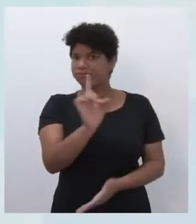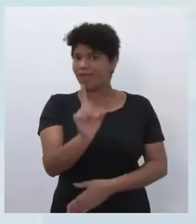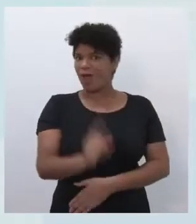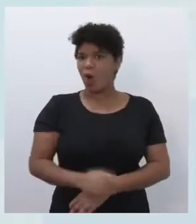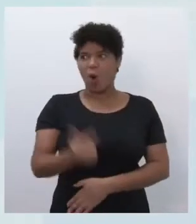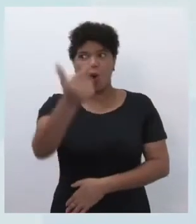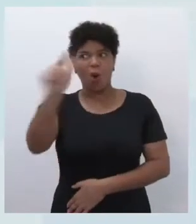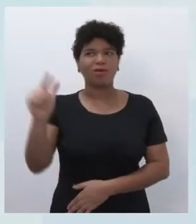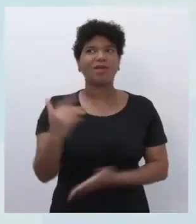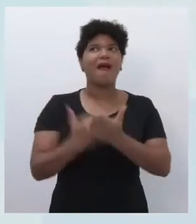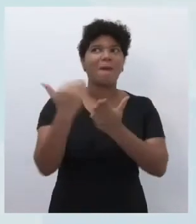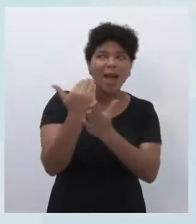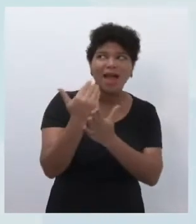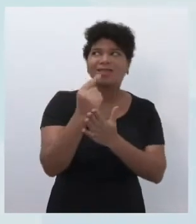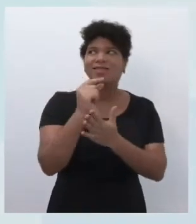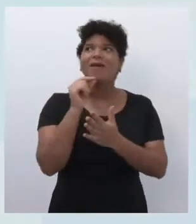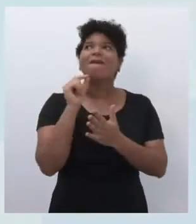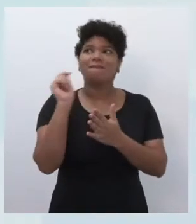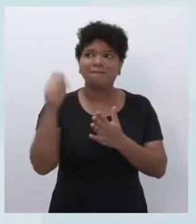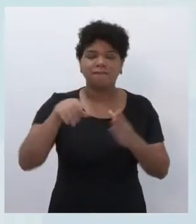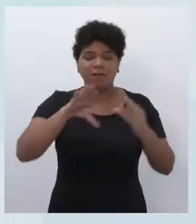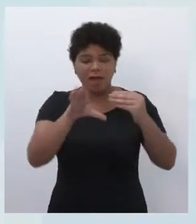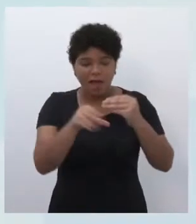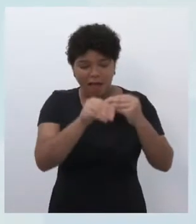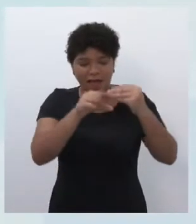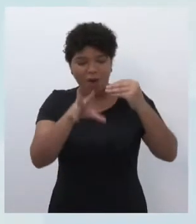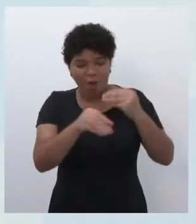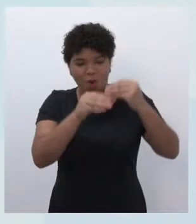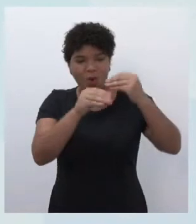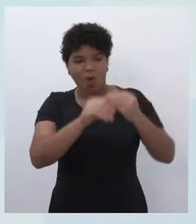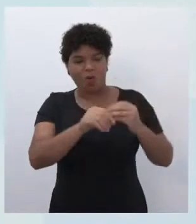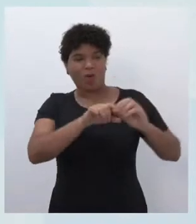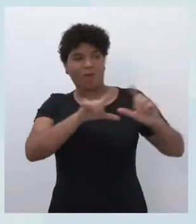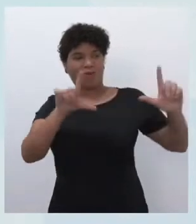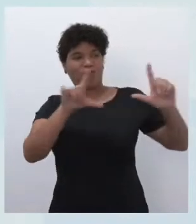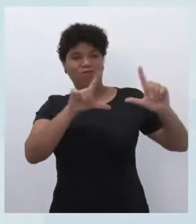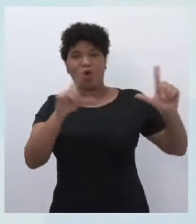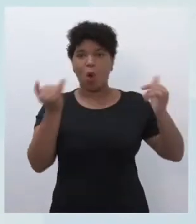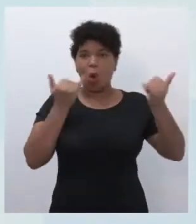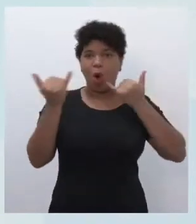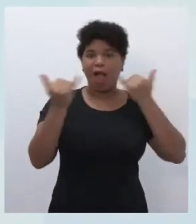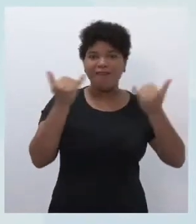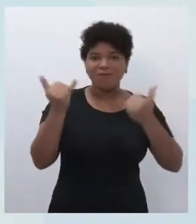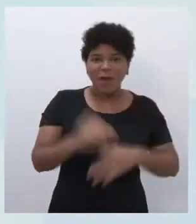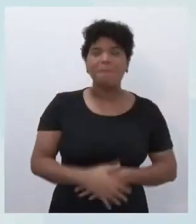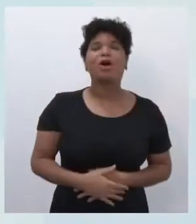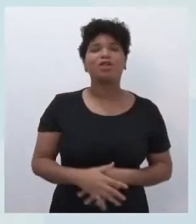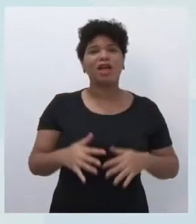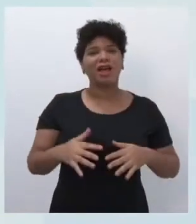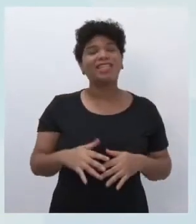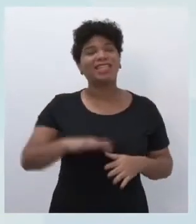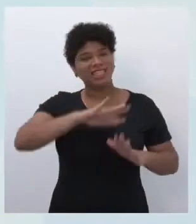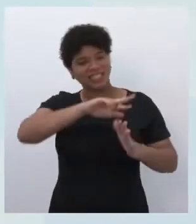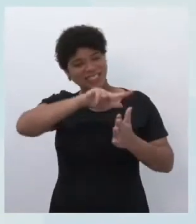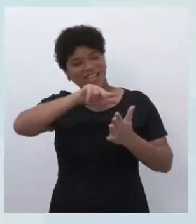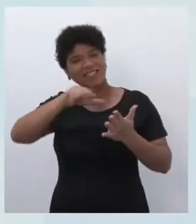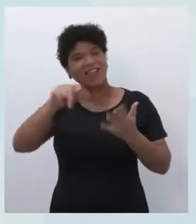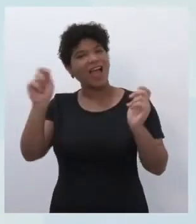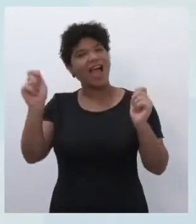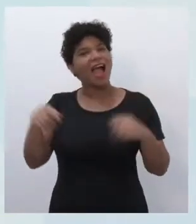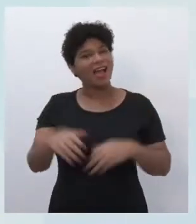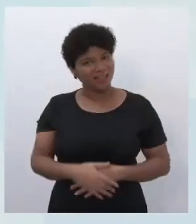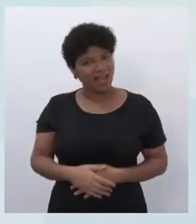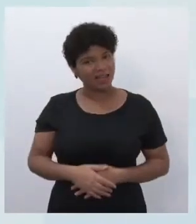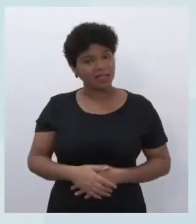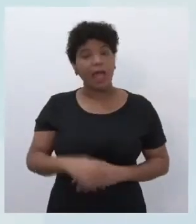ano, e até para o terceiro, o infográfico ganha outras informações mais completas e a leitura terá que